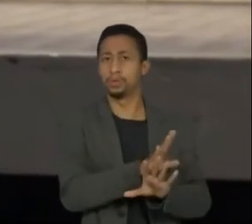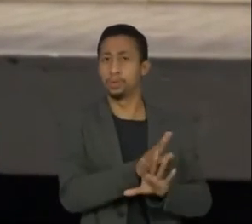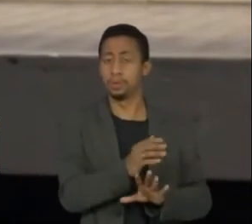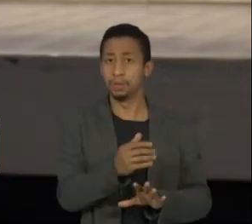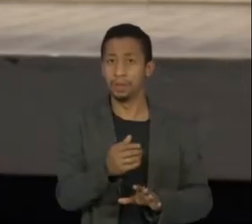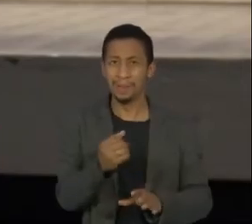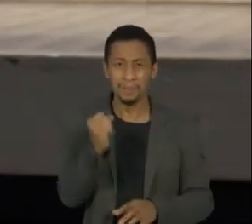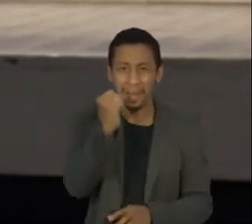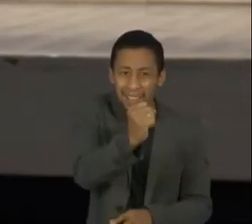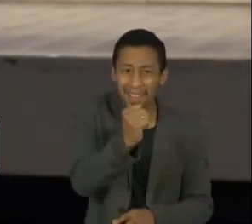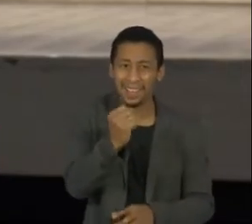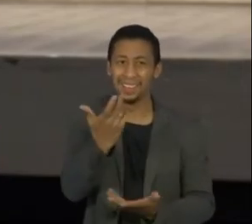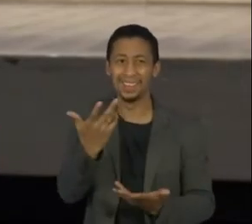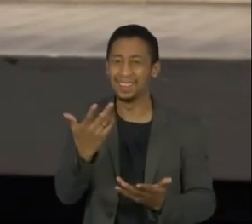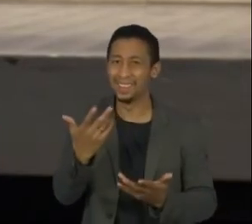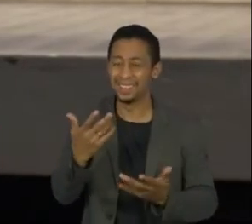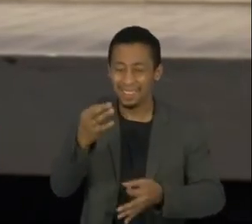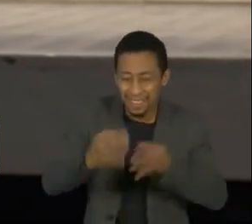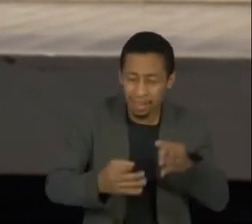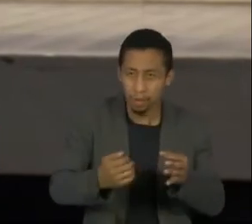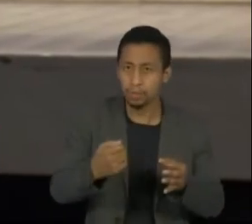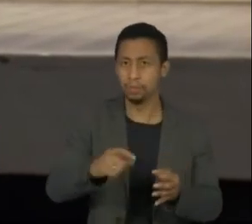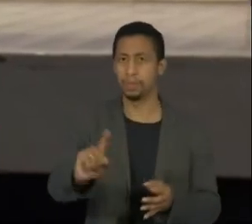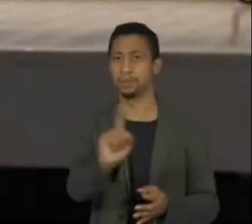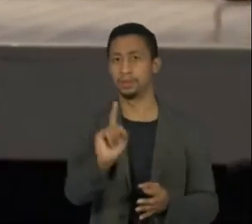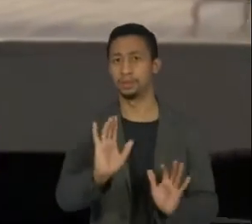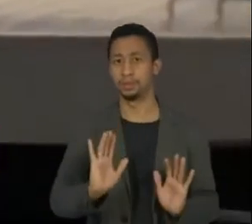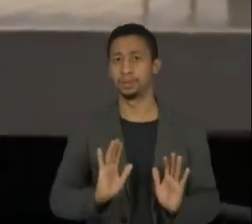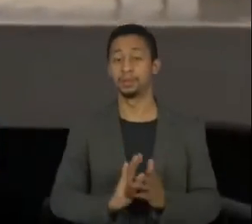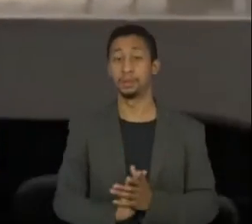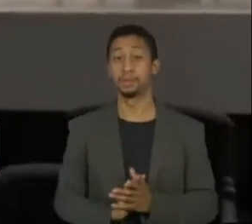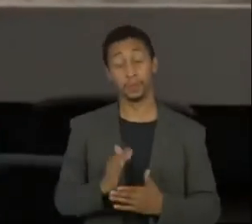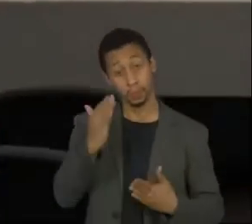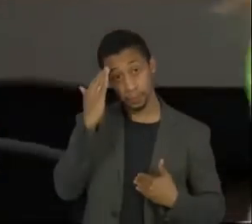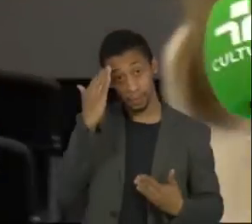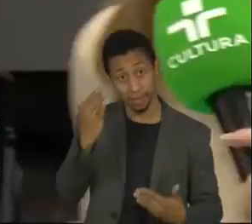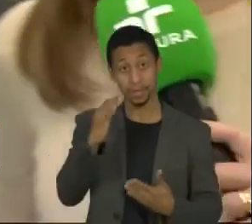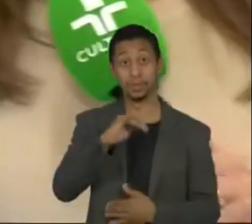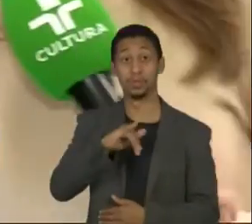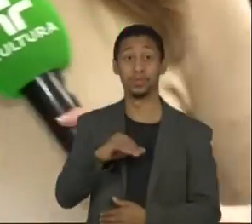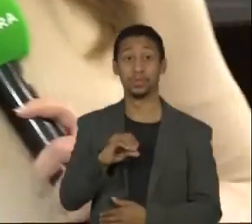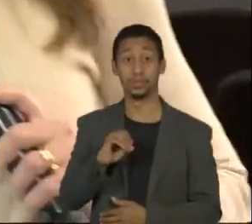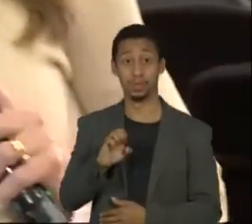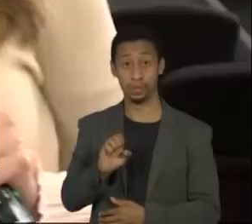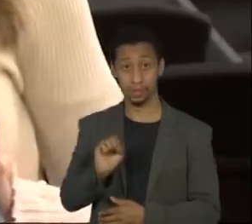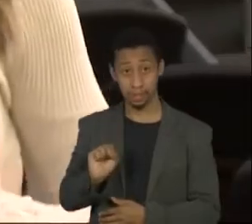hostilizar e não precisa agredir as pessoas. José Vicente, muito obrigada por conversar com a gente.